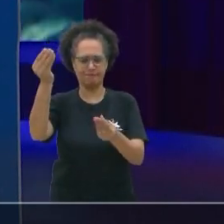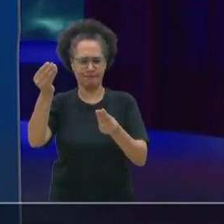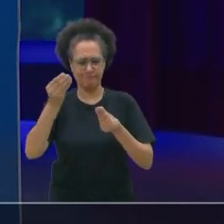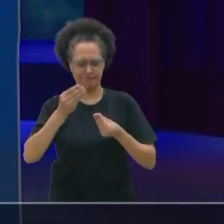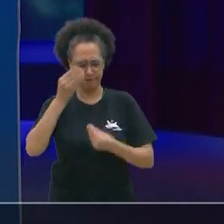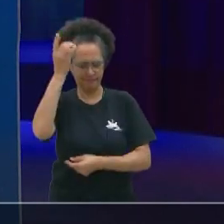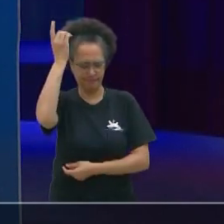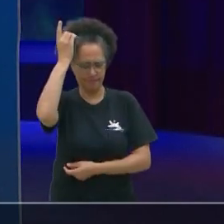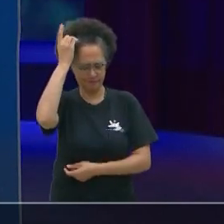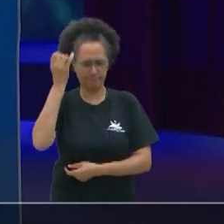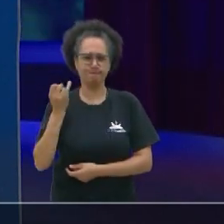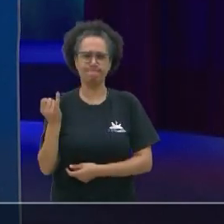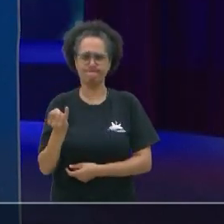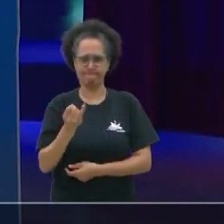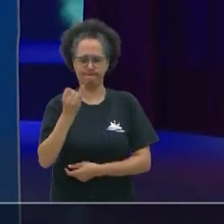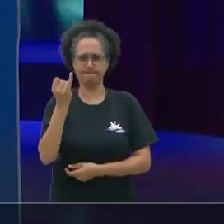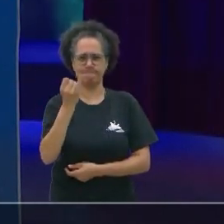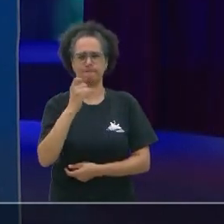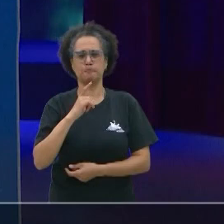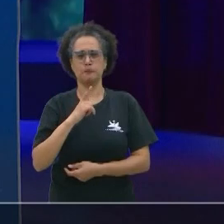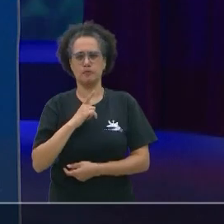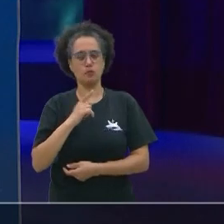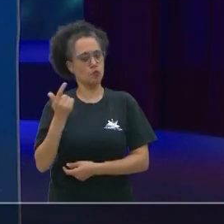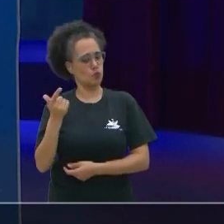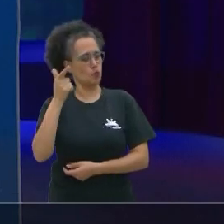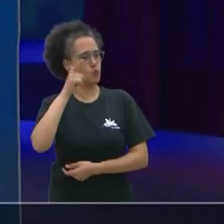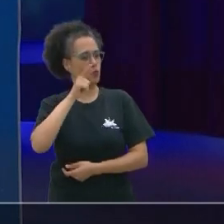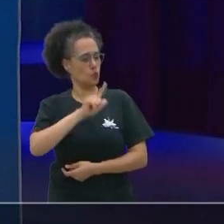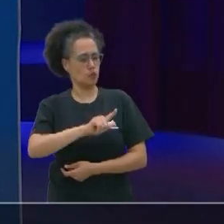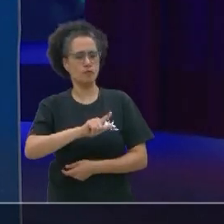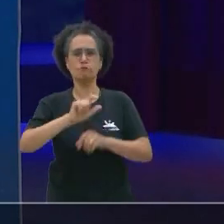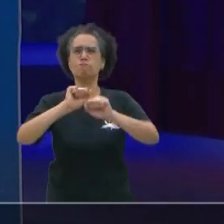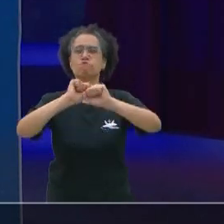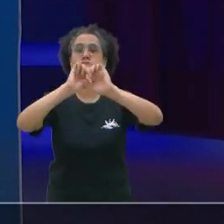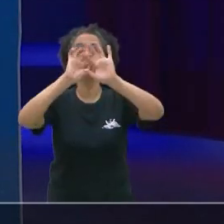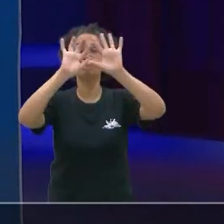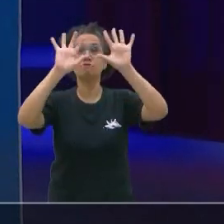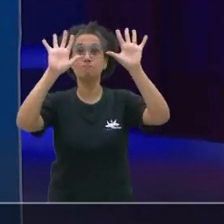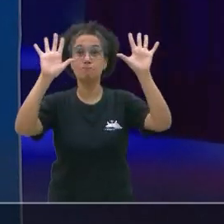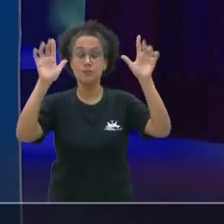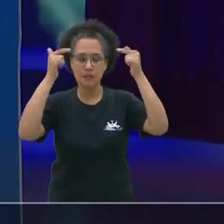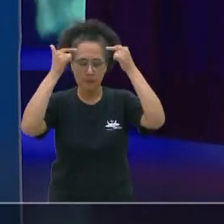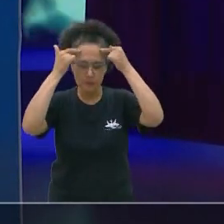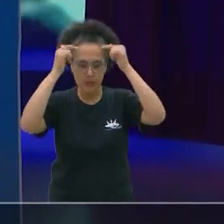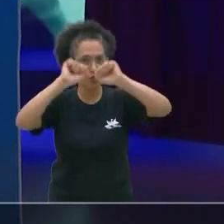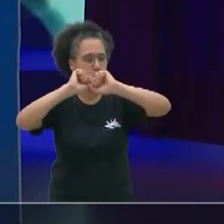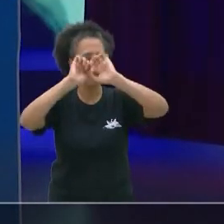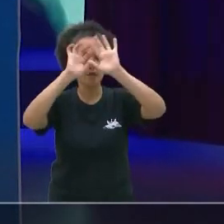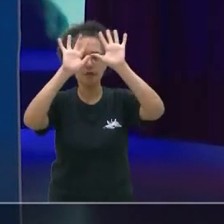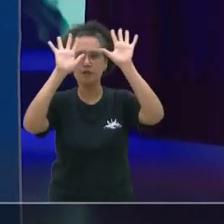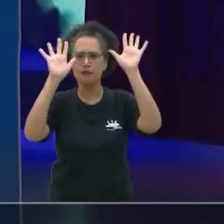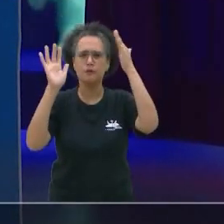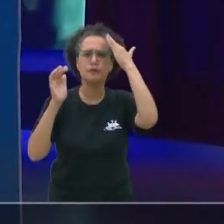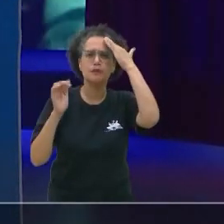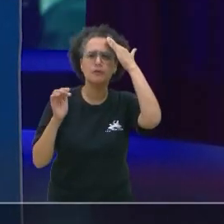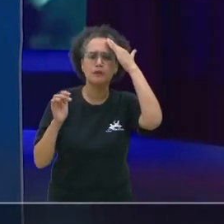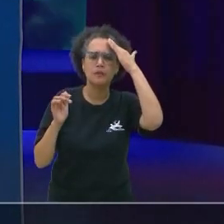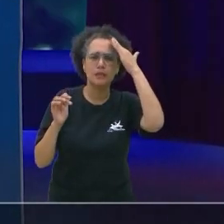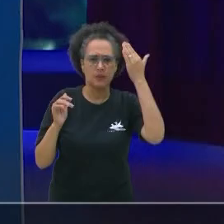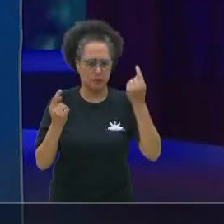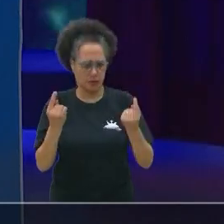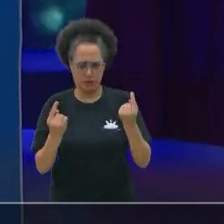tão importante, para que possamos clarear a nossa mente e saber distinguir e